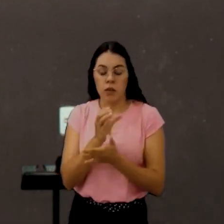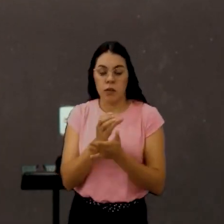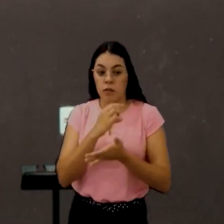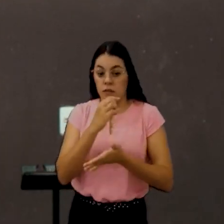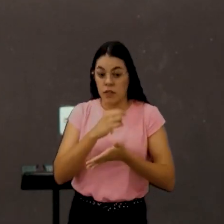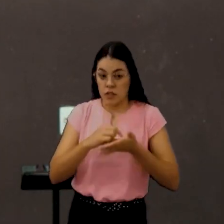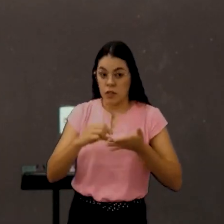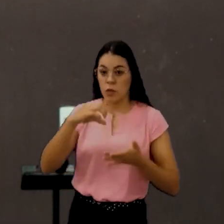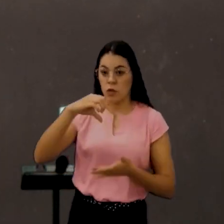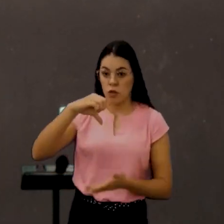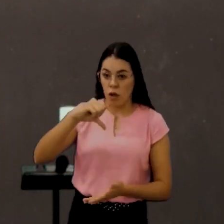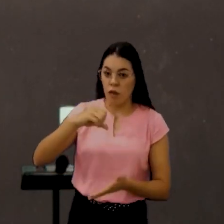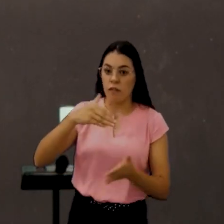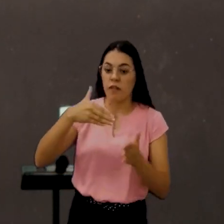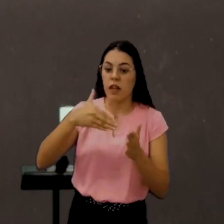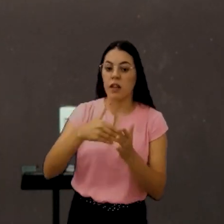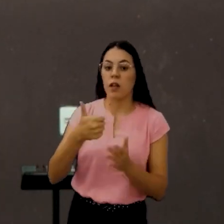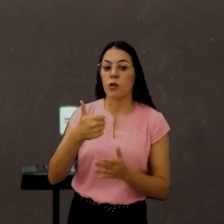verso 12.